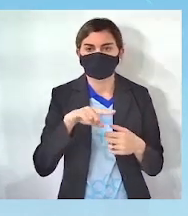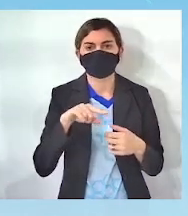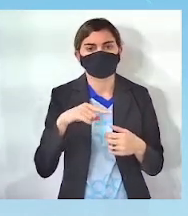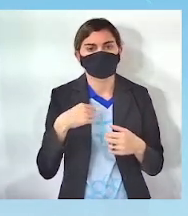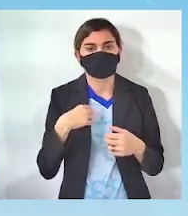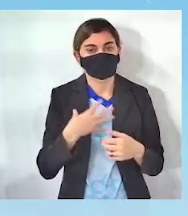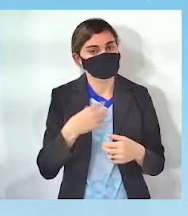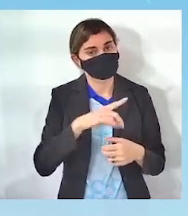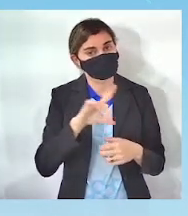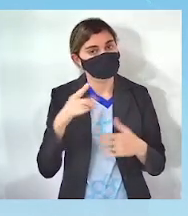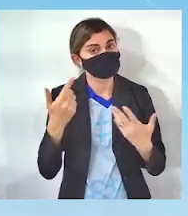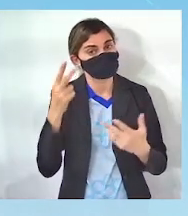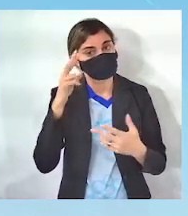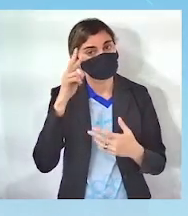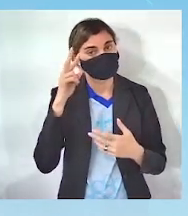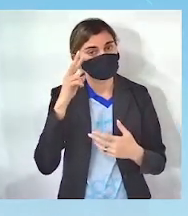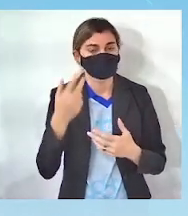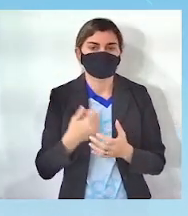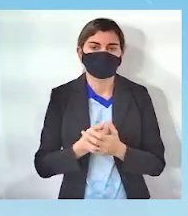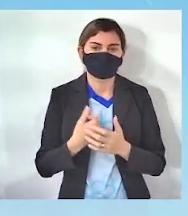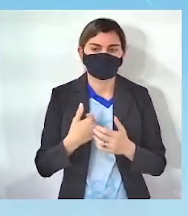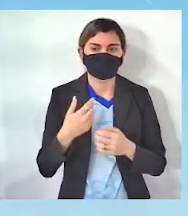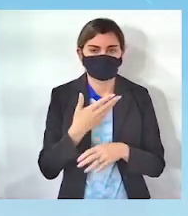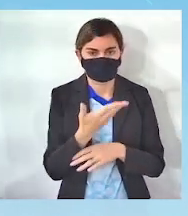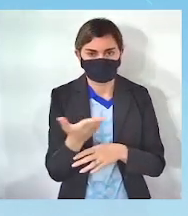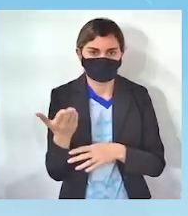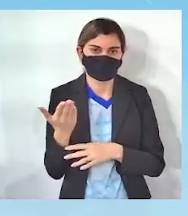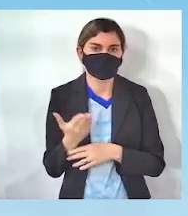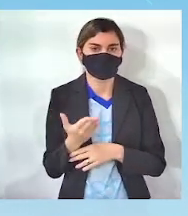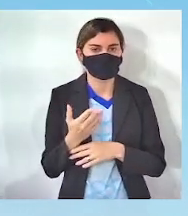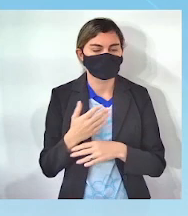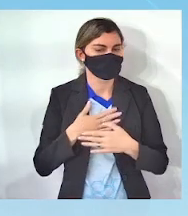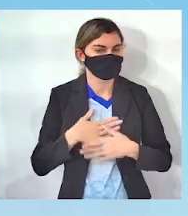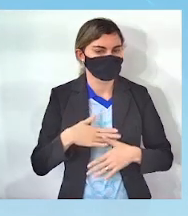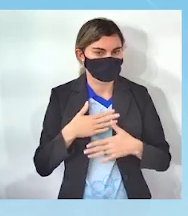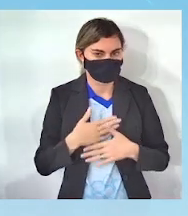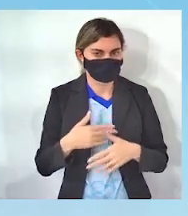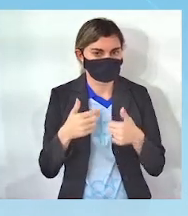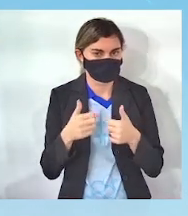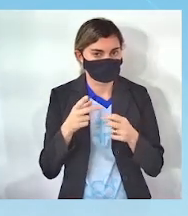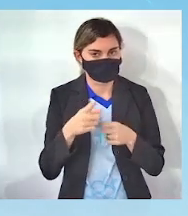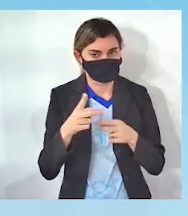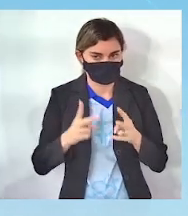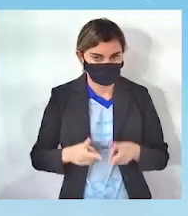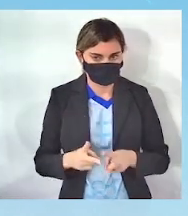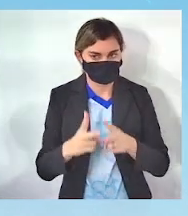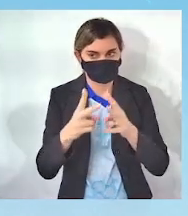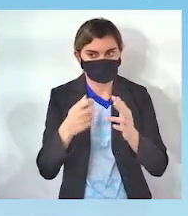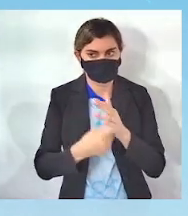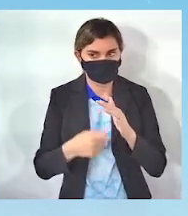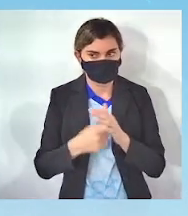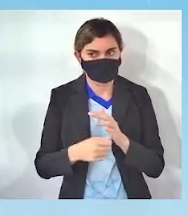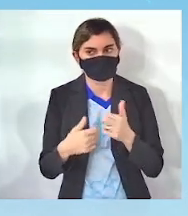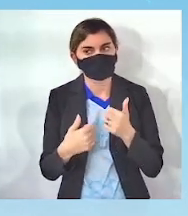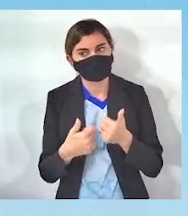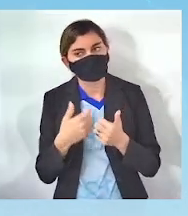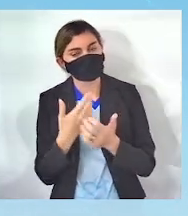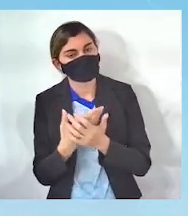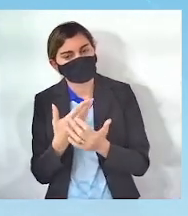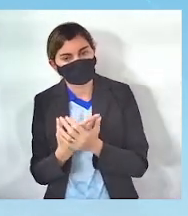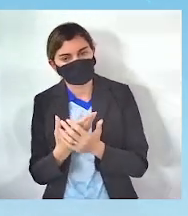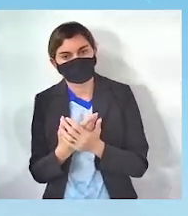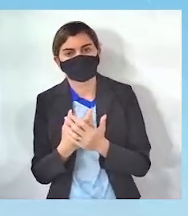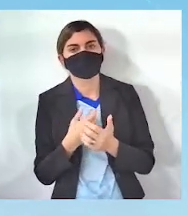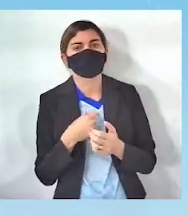aqui de Deus aqui, segunda-feira a gente tá aí dando aquele descanso merecido. Mas você continue aí na luta, tá certo? Continua aí estudado,